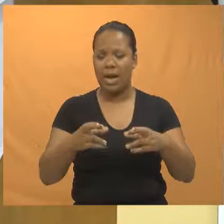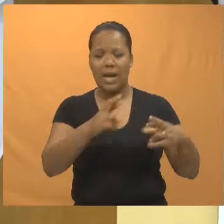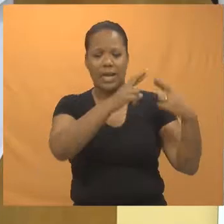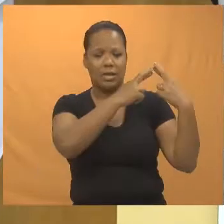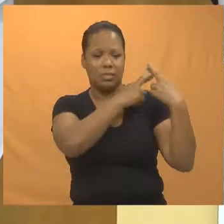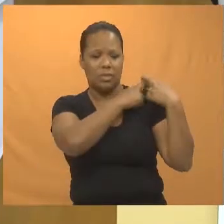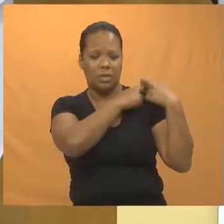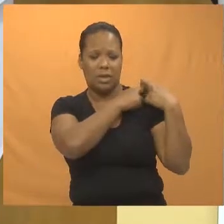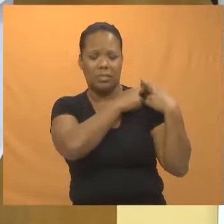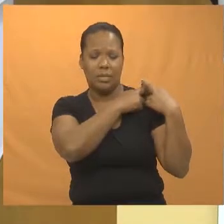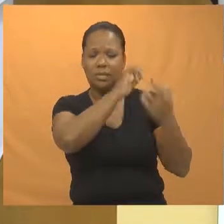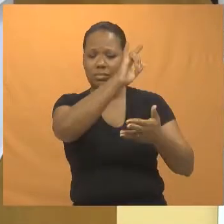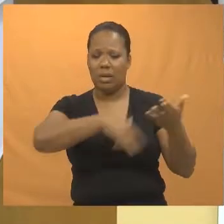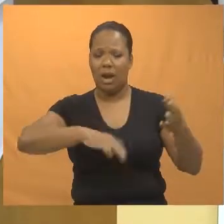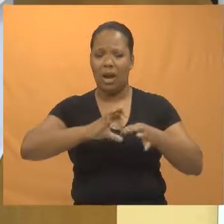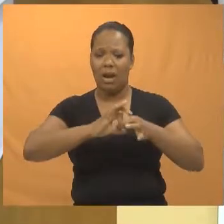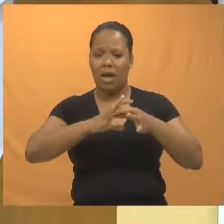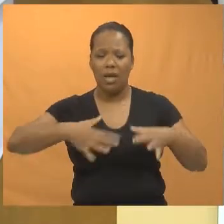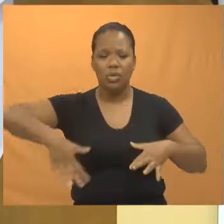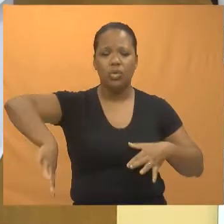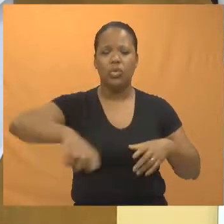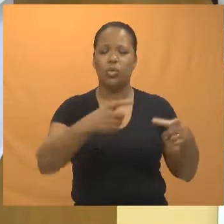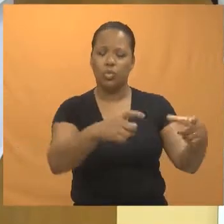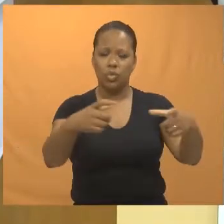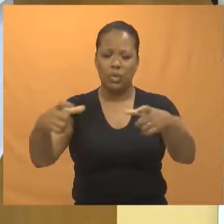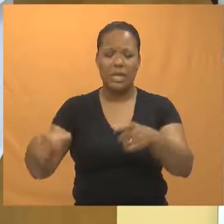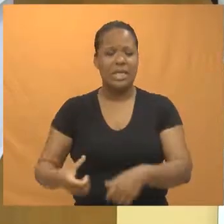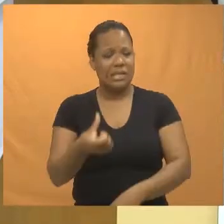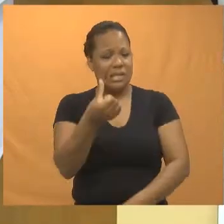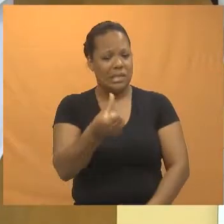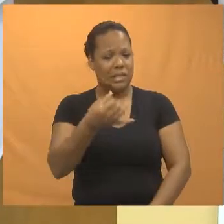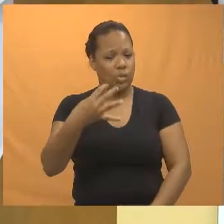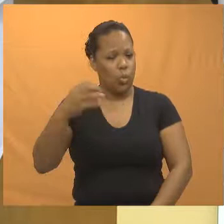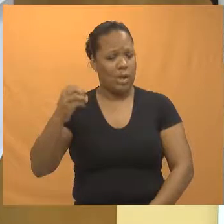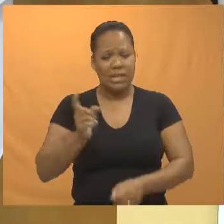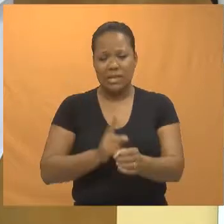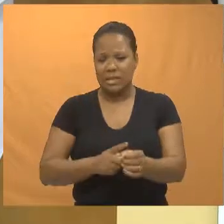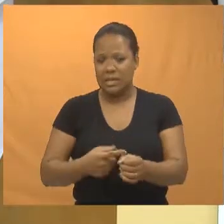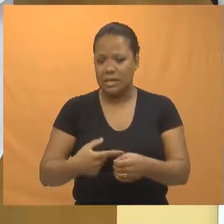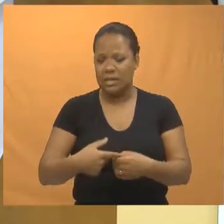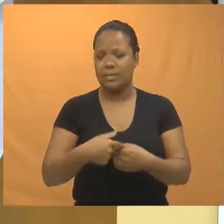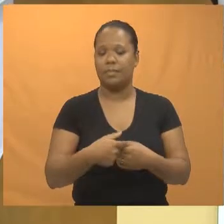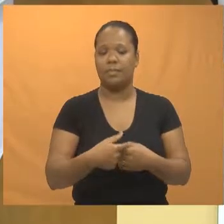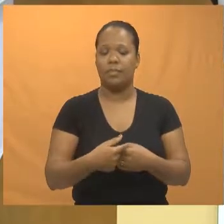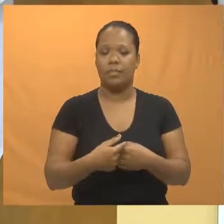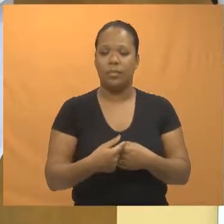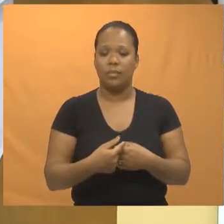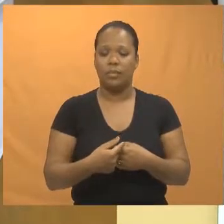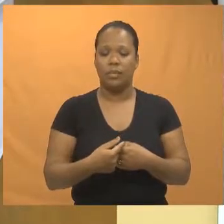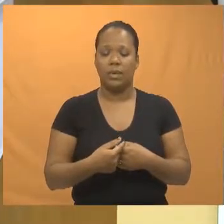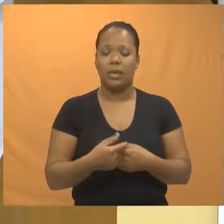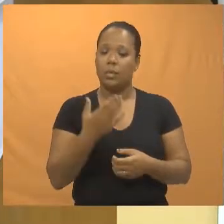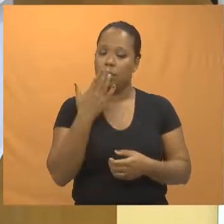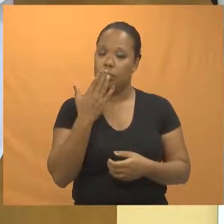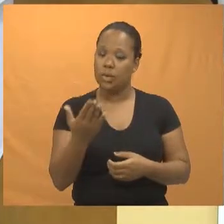as licenças ambientais e cuidar desses 645 municípios. E as solicitações de